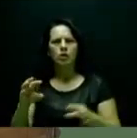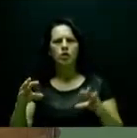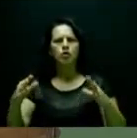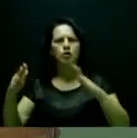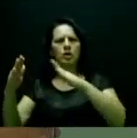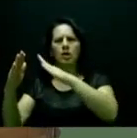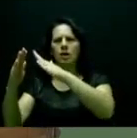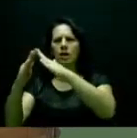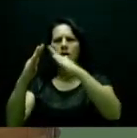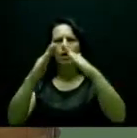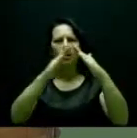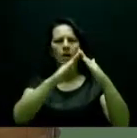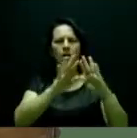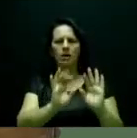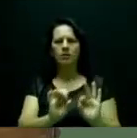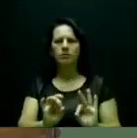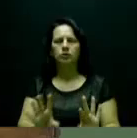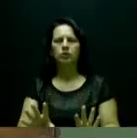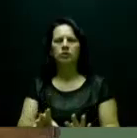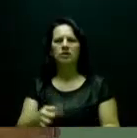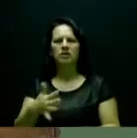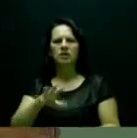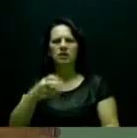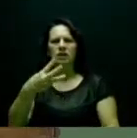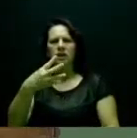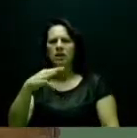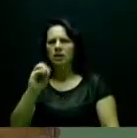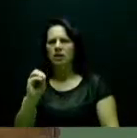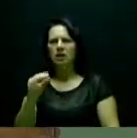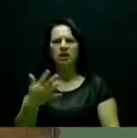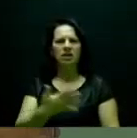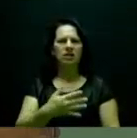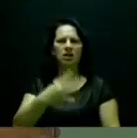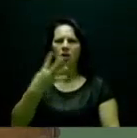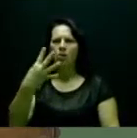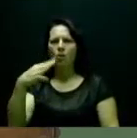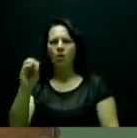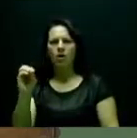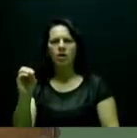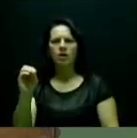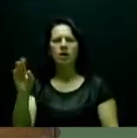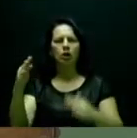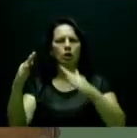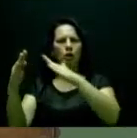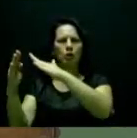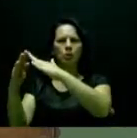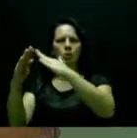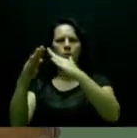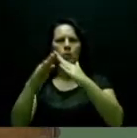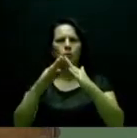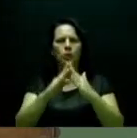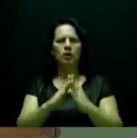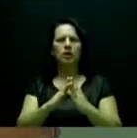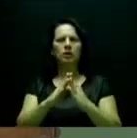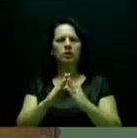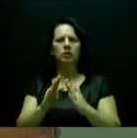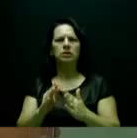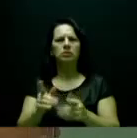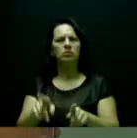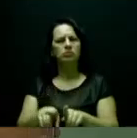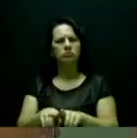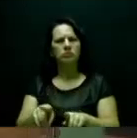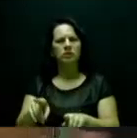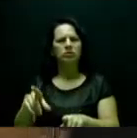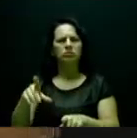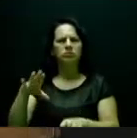tudo. Algumas oportunidades, 30, 40 moradias, isto não é uma quantidade tão elevada a ponto do município